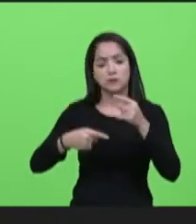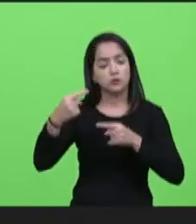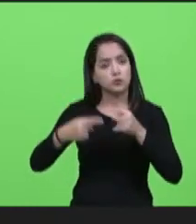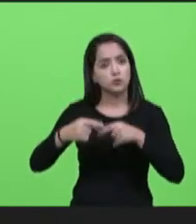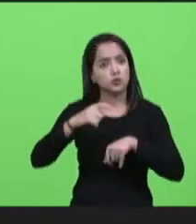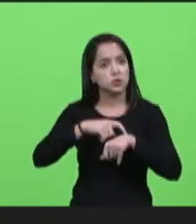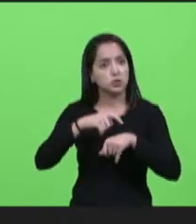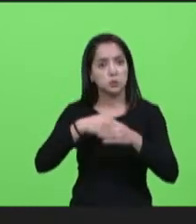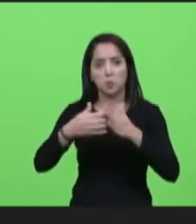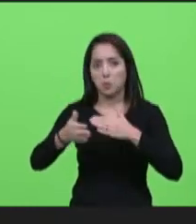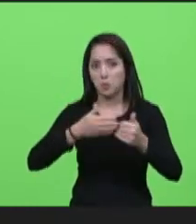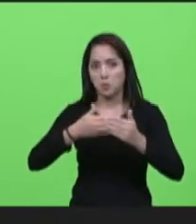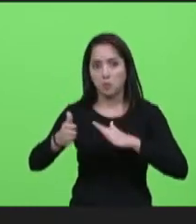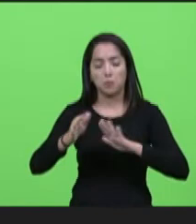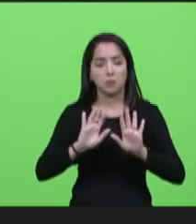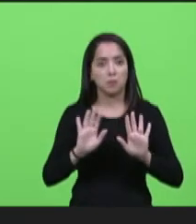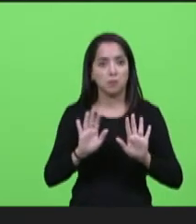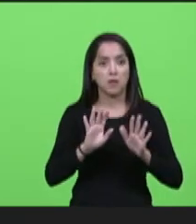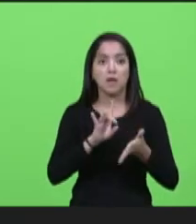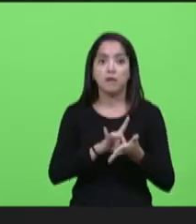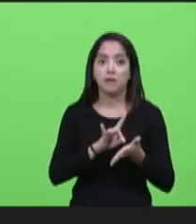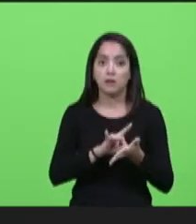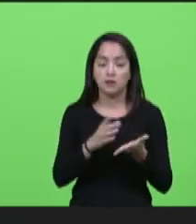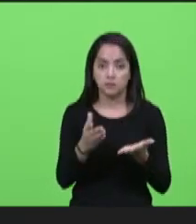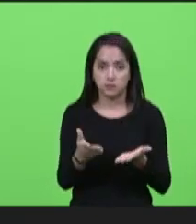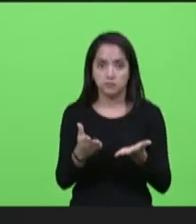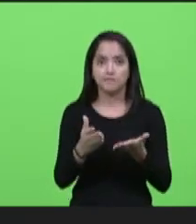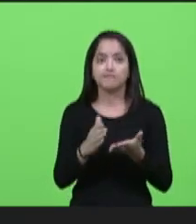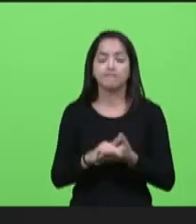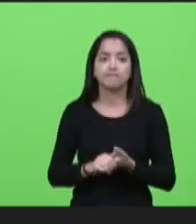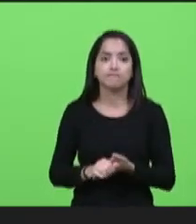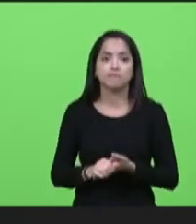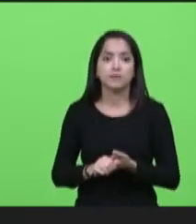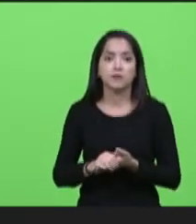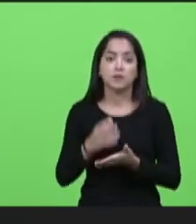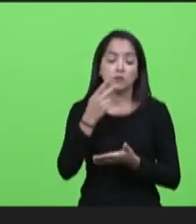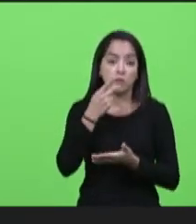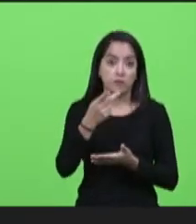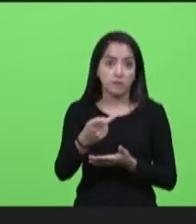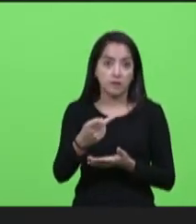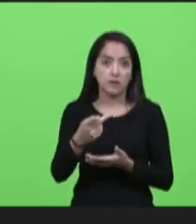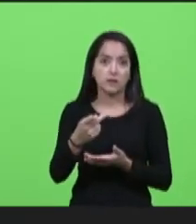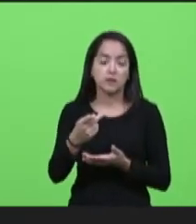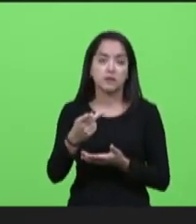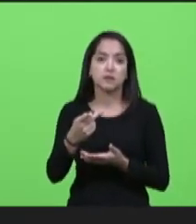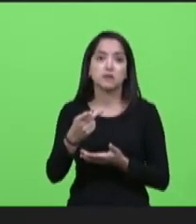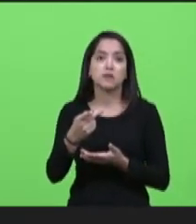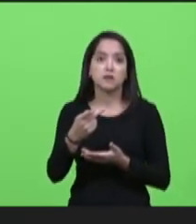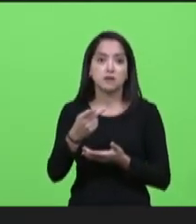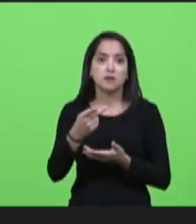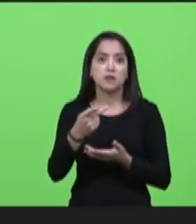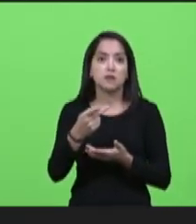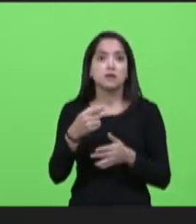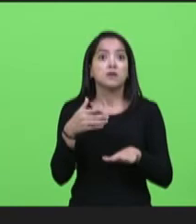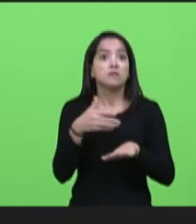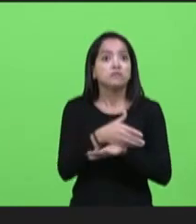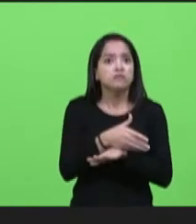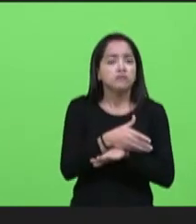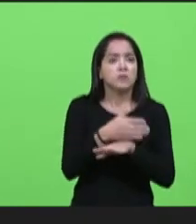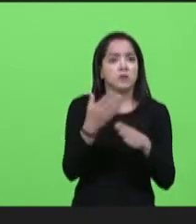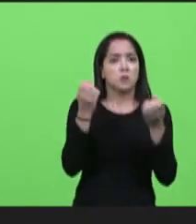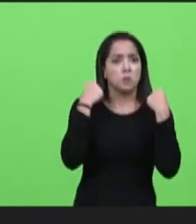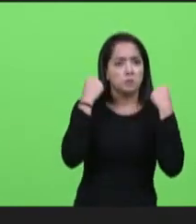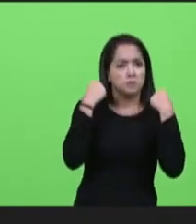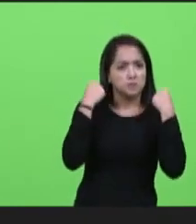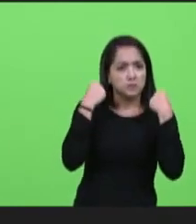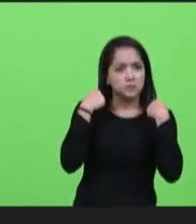fosse, né? É uma grande verdade essa aí. E, como eu disse, sim, consegue invadir até uma academia, uma igreja, e